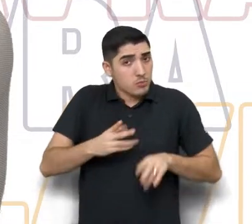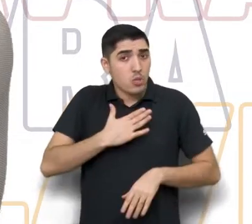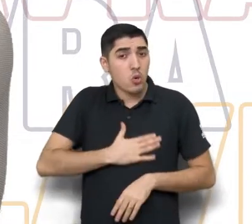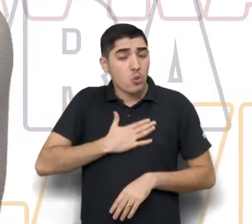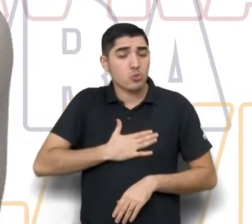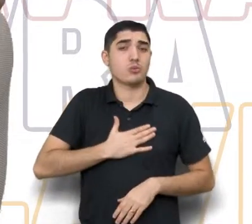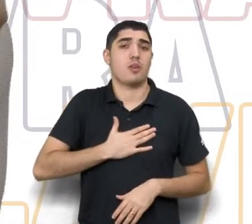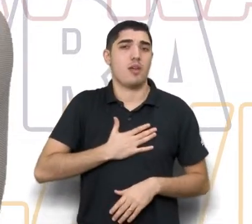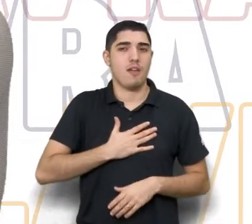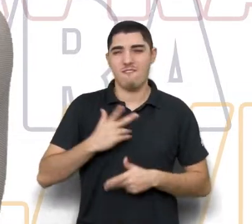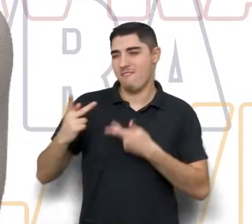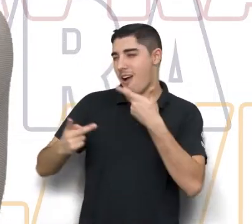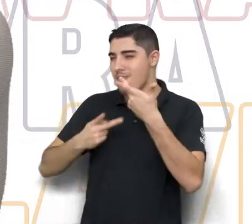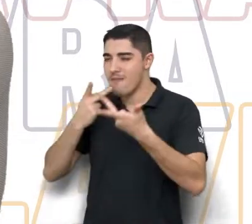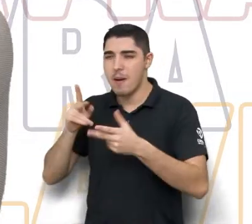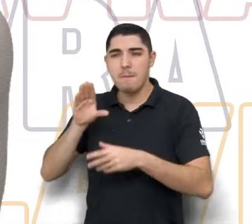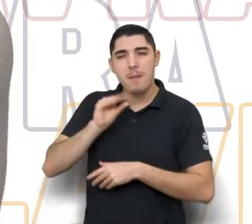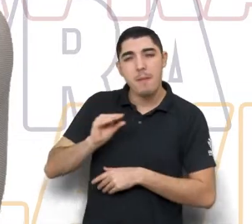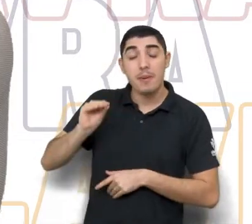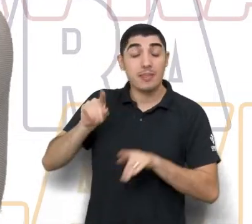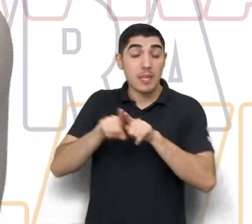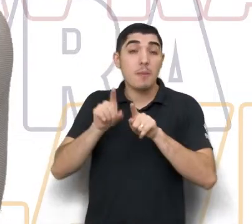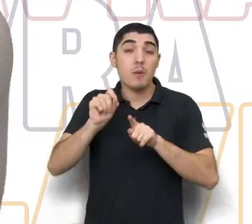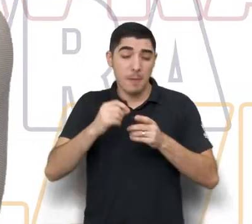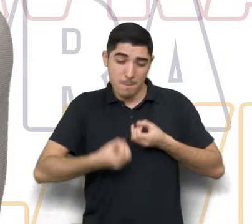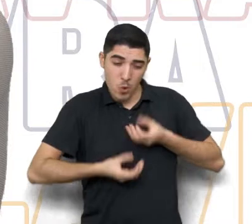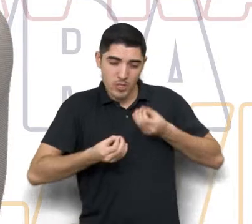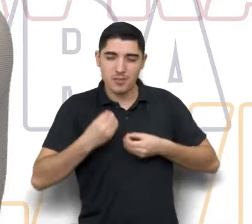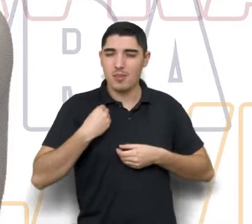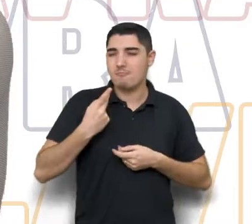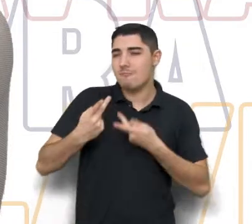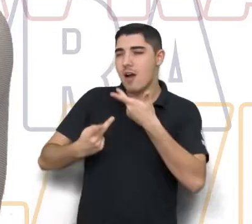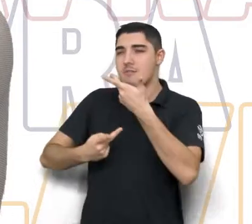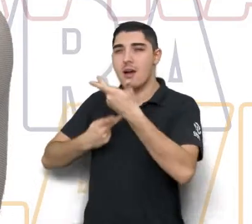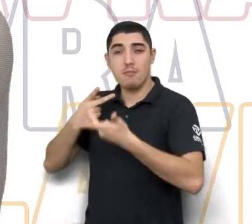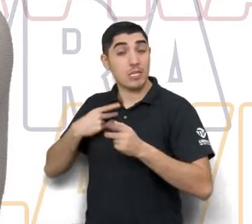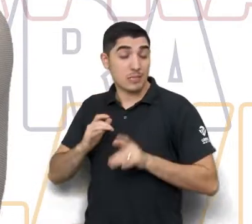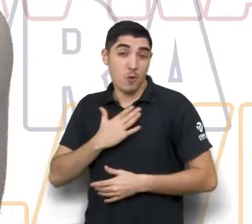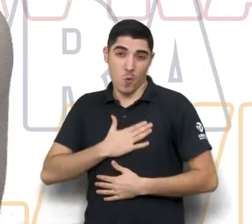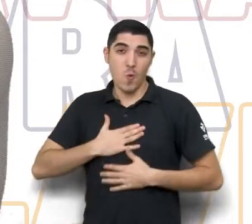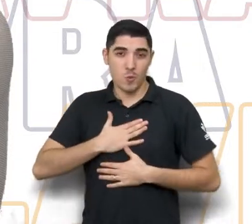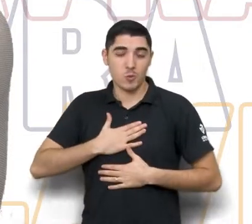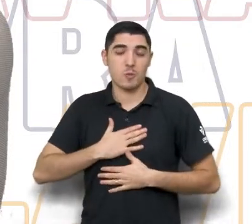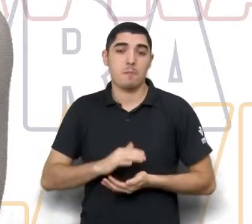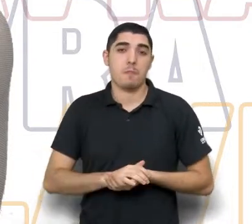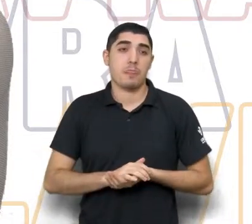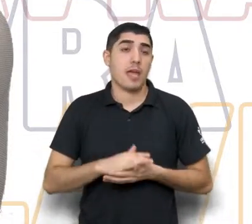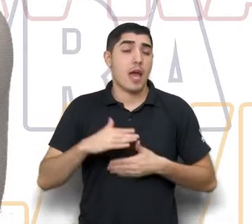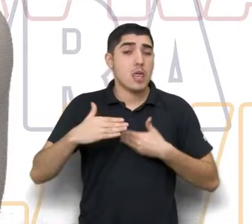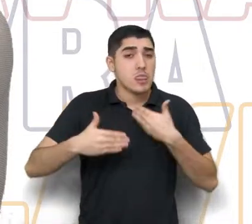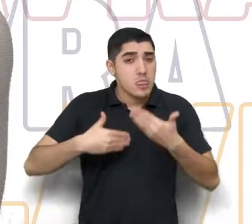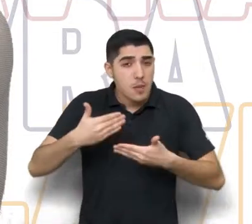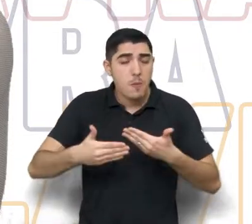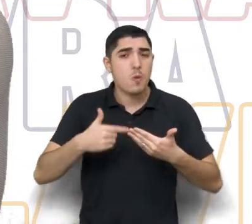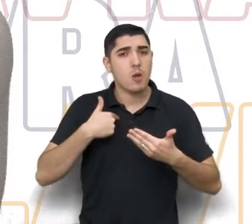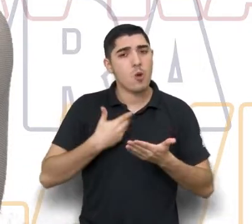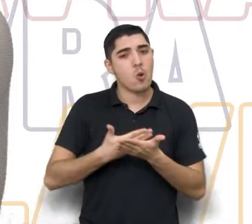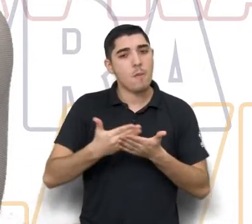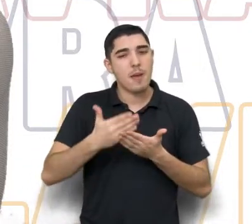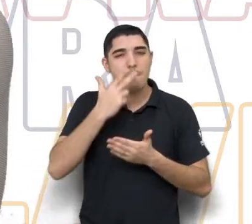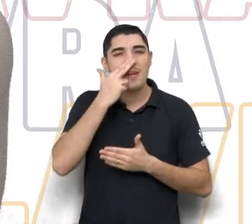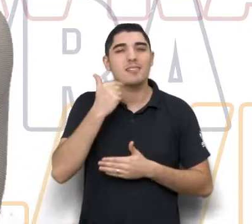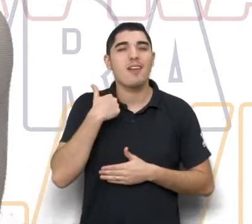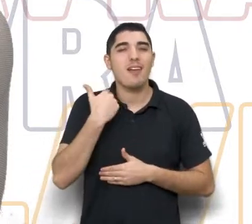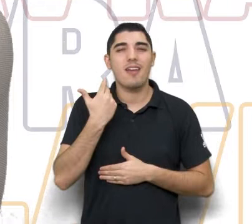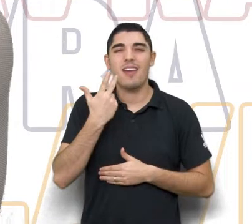gostei de falar a poesia, né? Eu fui vamos assim dizer, ficando cada vez